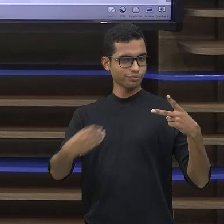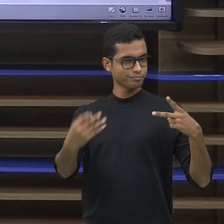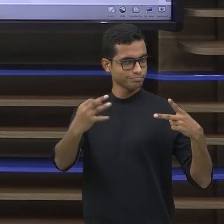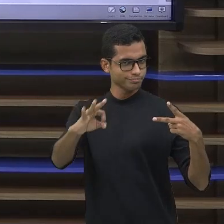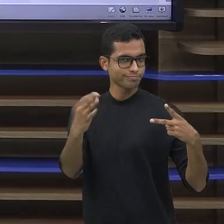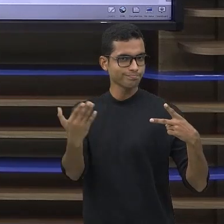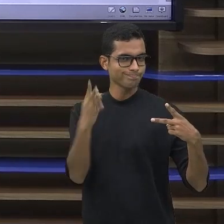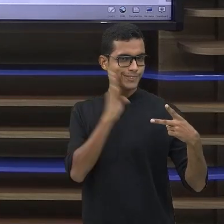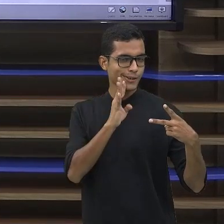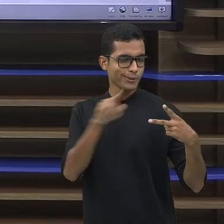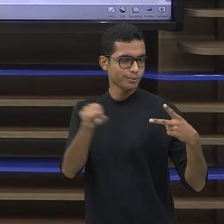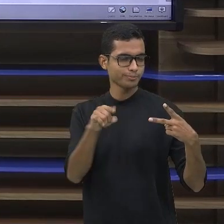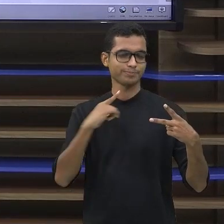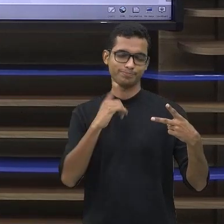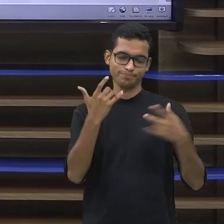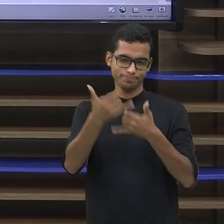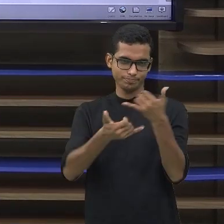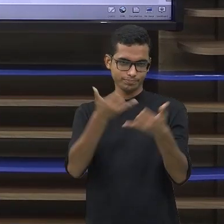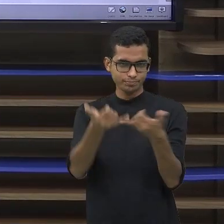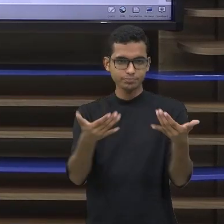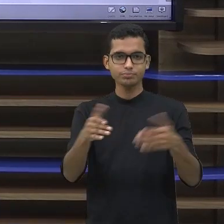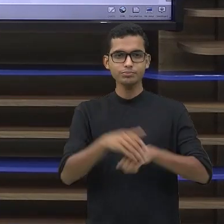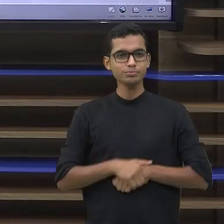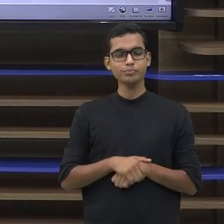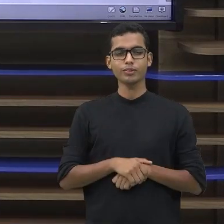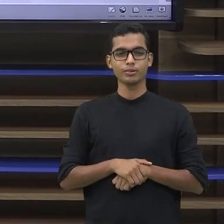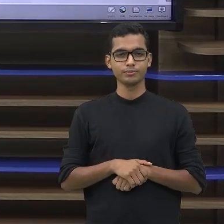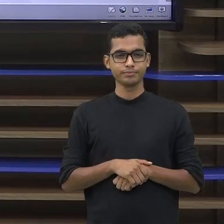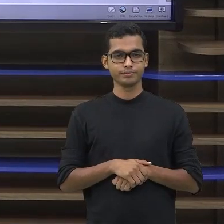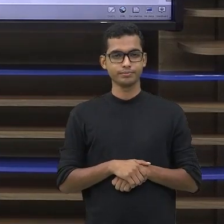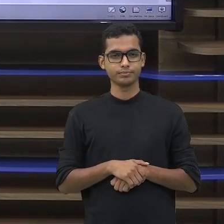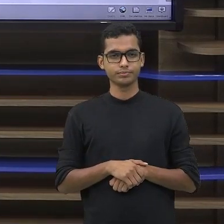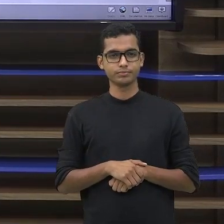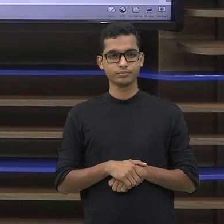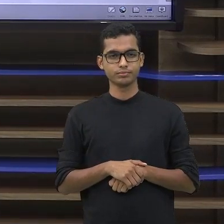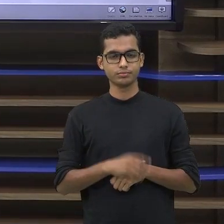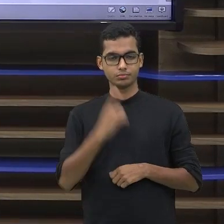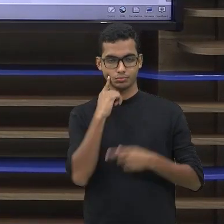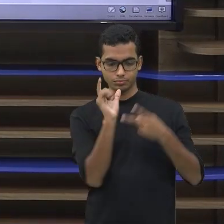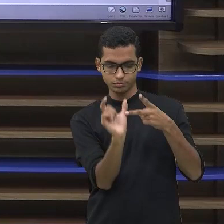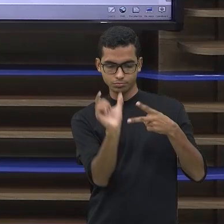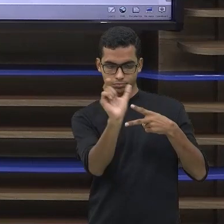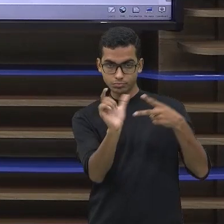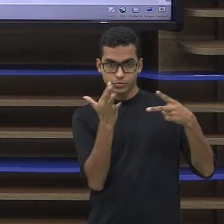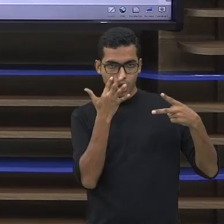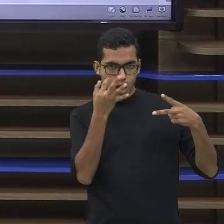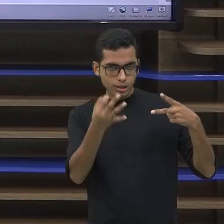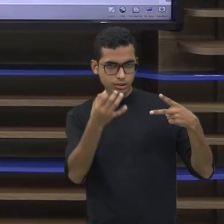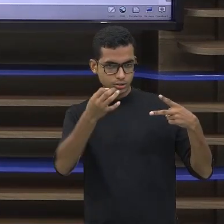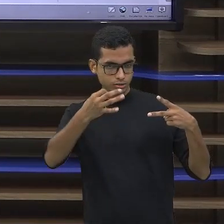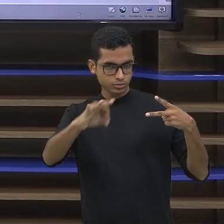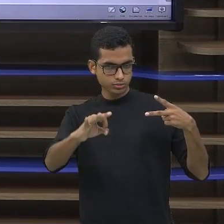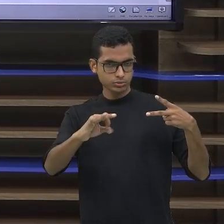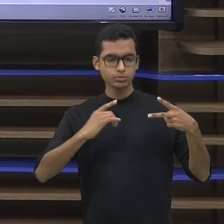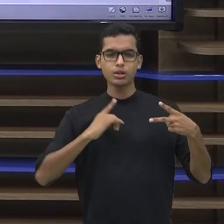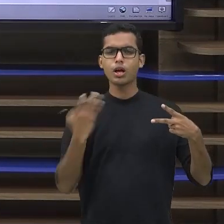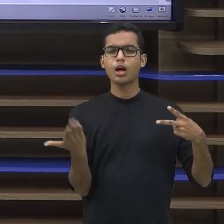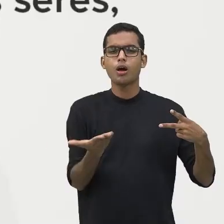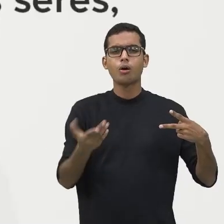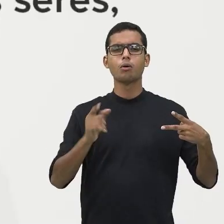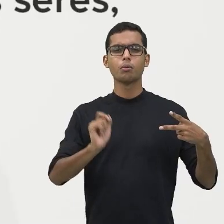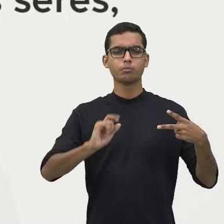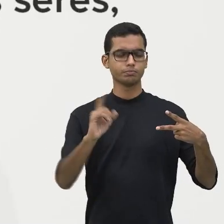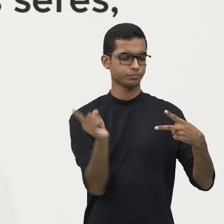é mais forte, para você não falar a palavra da maneira incorreta, tá? Quem são os autótrofos? Vamos dar uma olhada